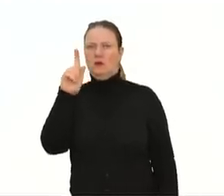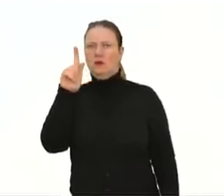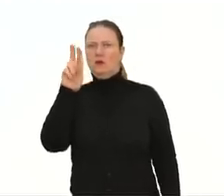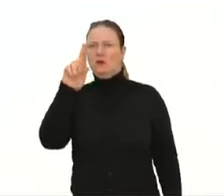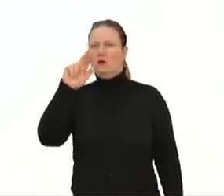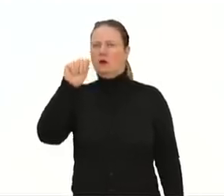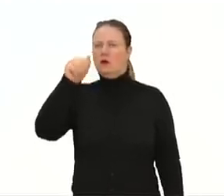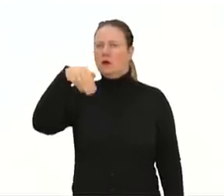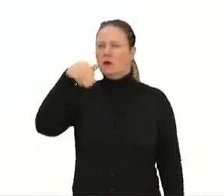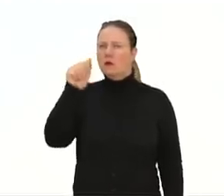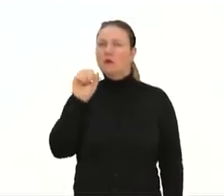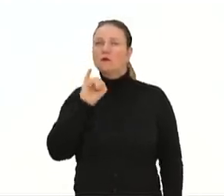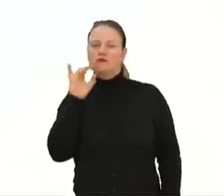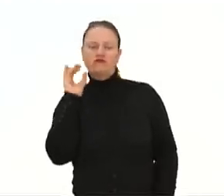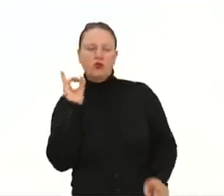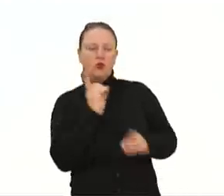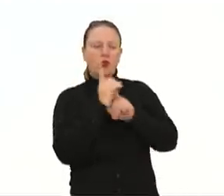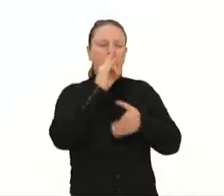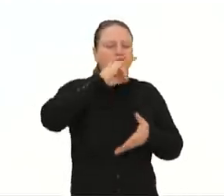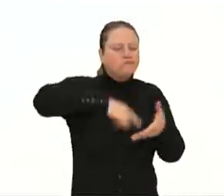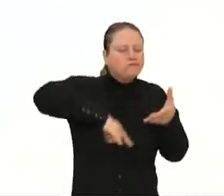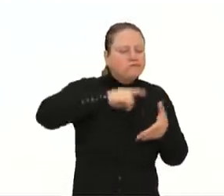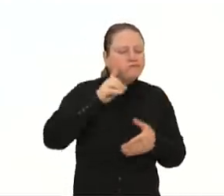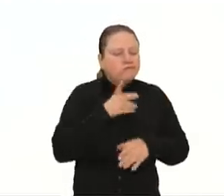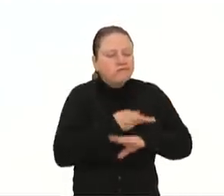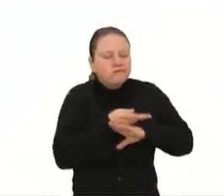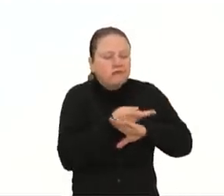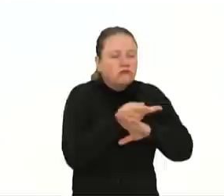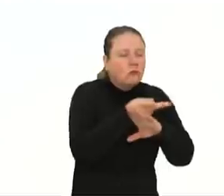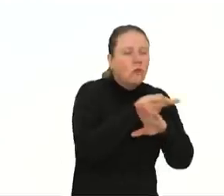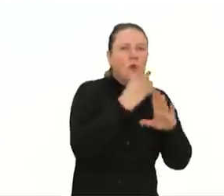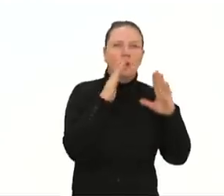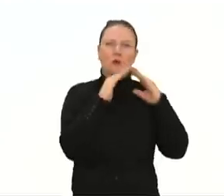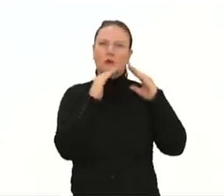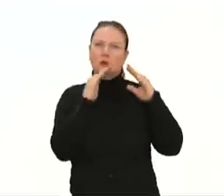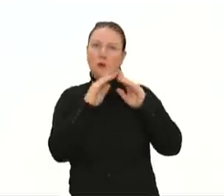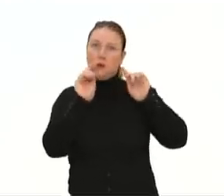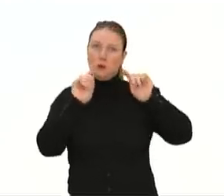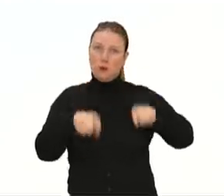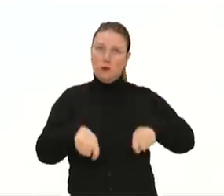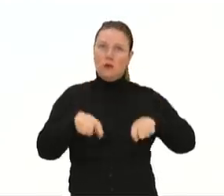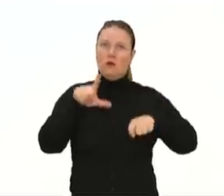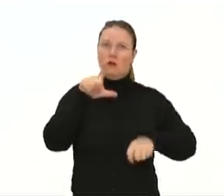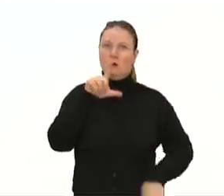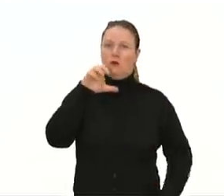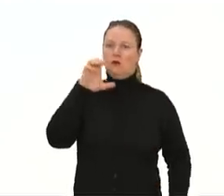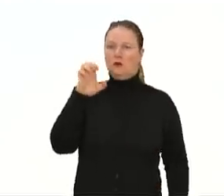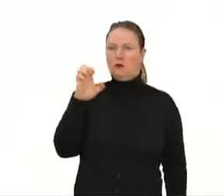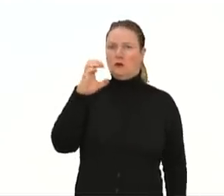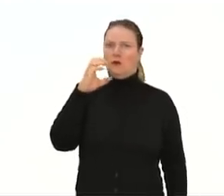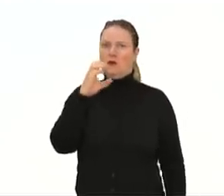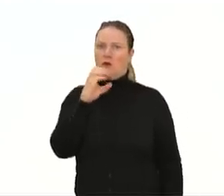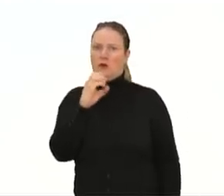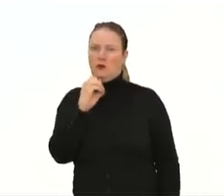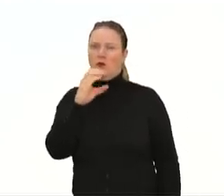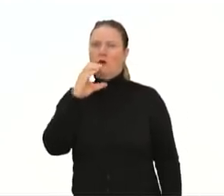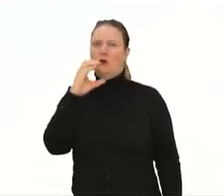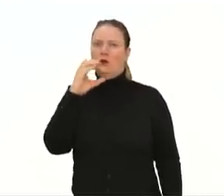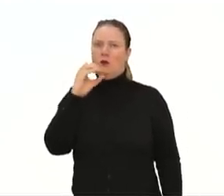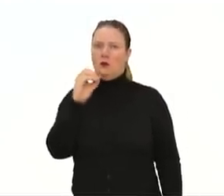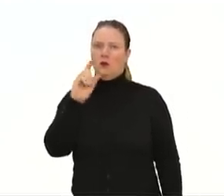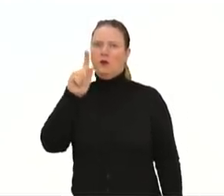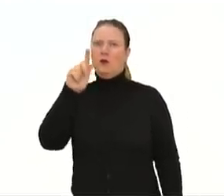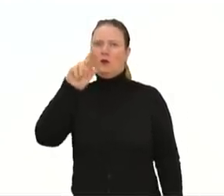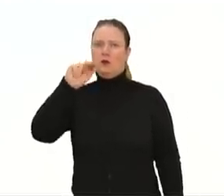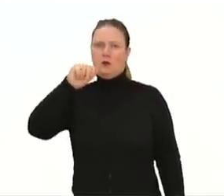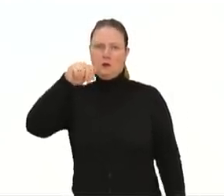antigo em casa, se você quiser depois dessa aula dar uma olhada lá, vai estar lá leucograma. Leucograma é a parte que analisa os